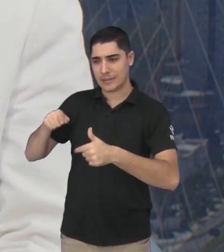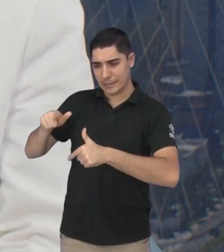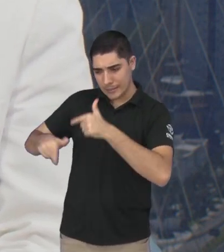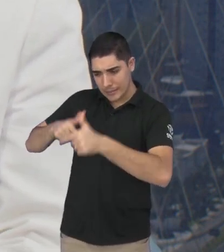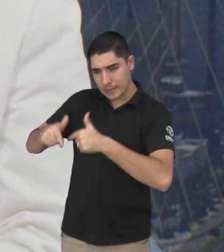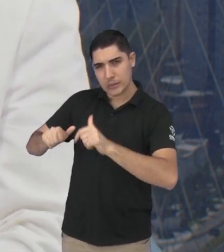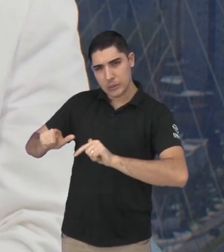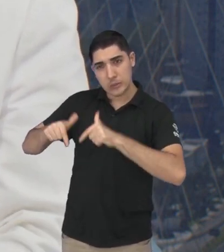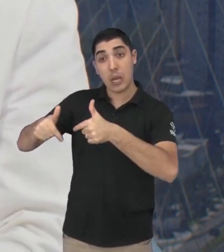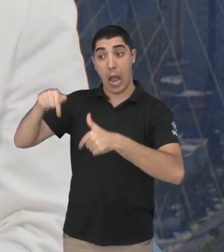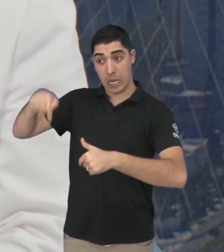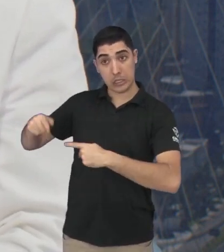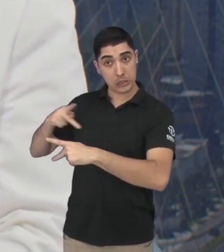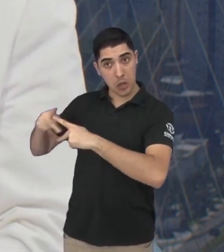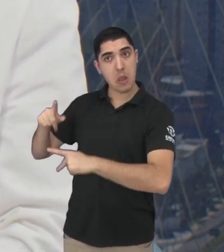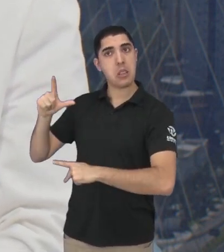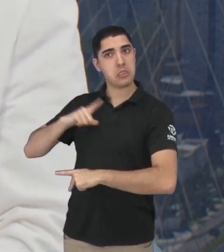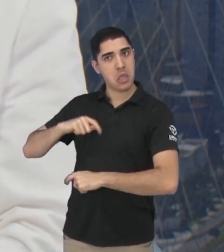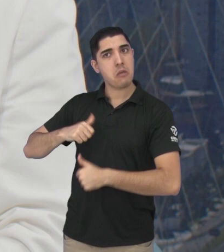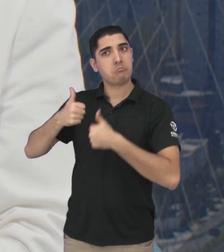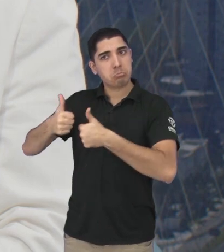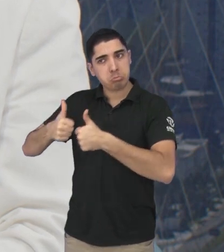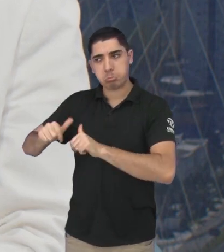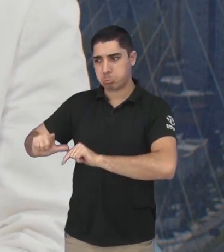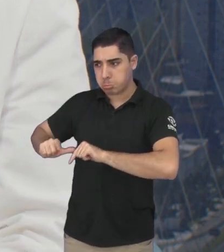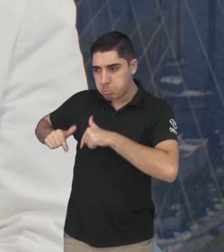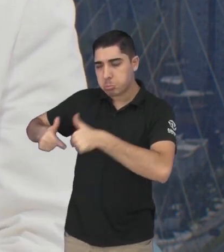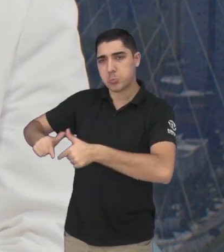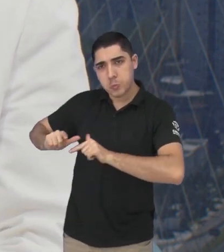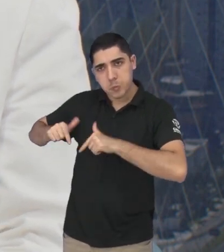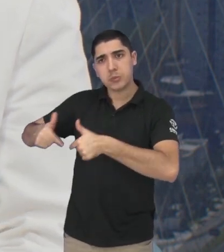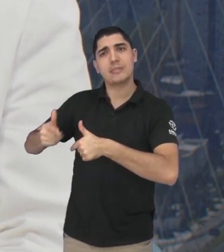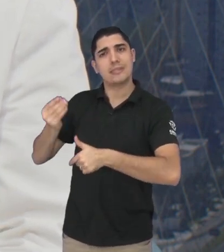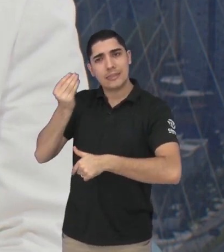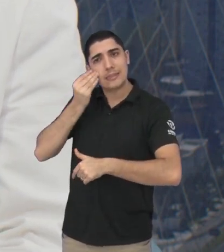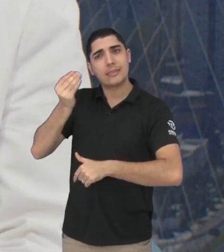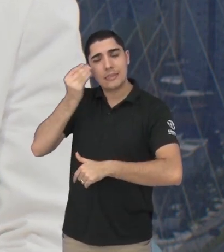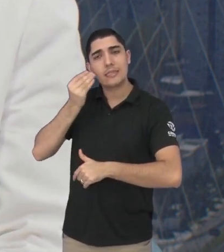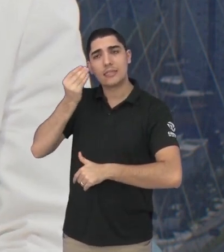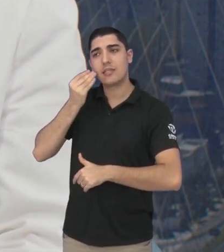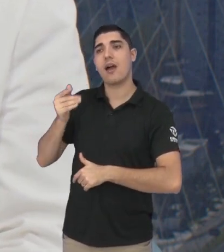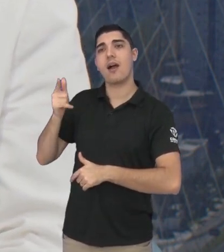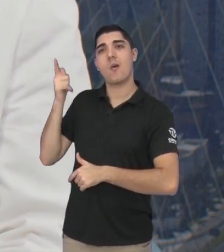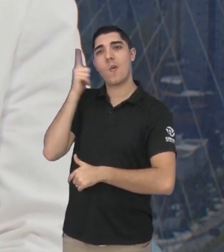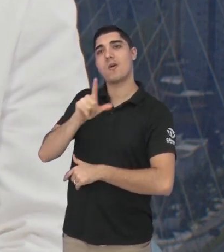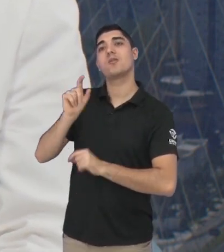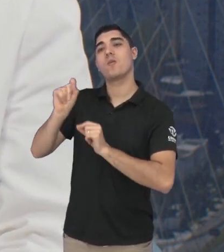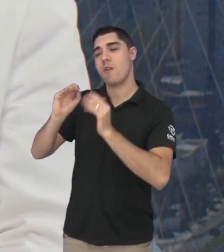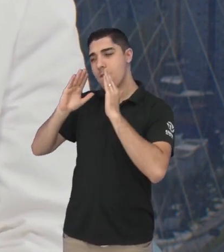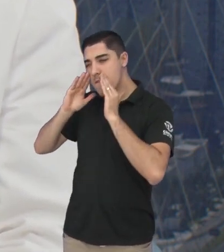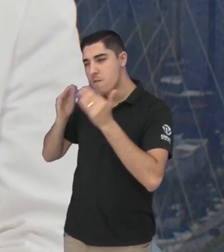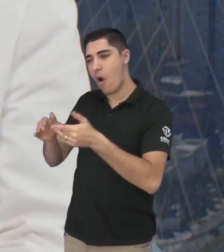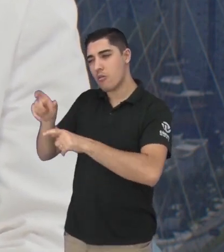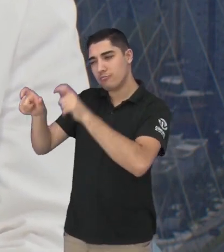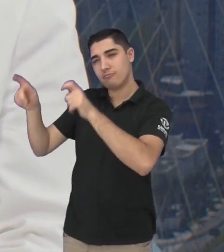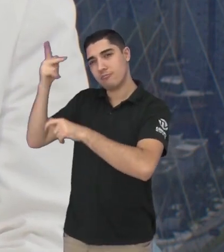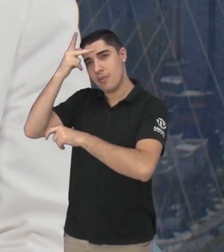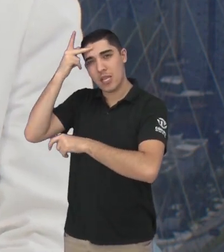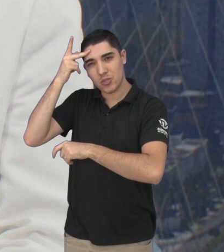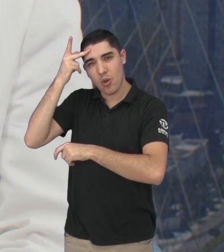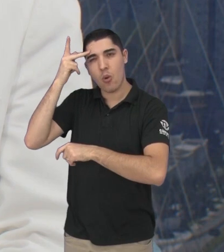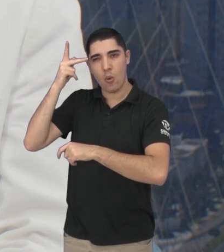muito atuante aqui em São José dos Campos, que ele está aí trabalhando mesmo para ter esse olhar para o nosso